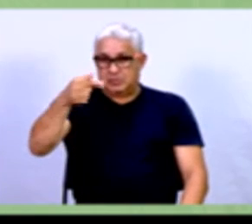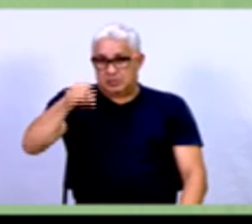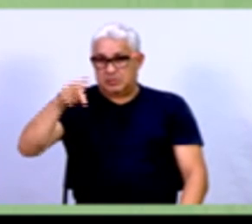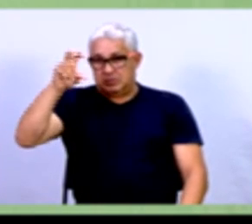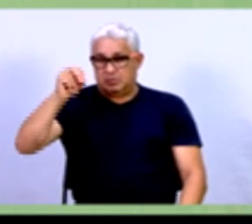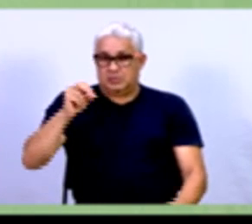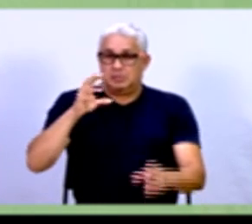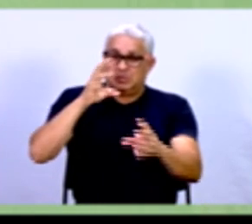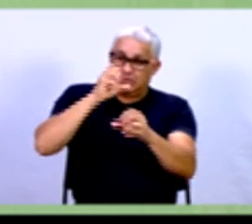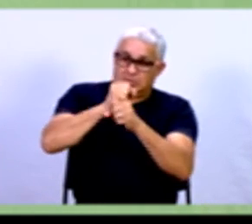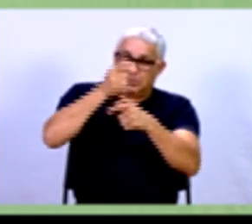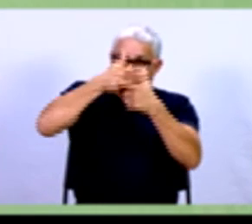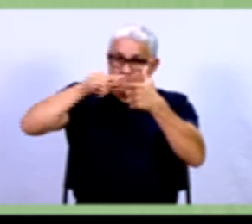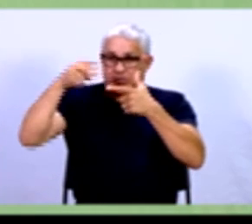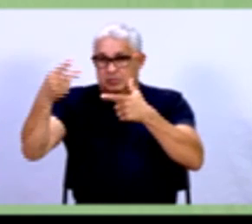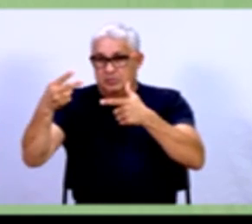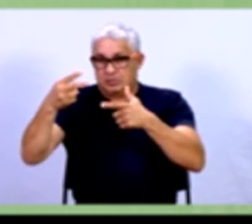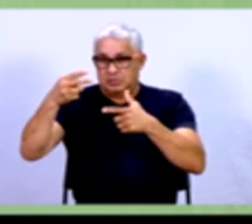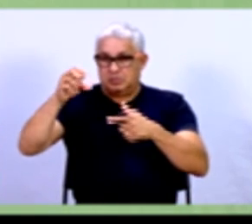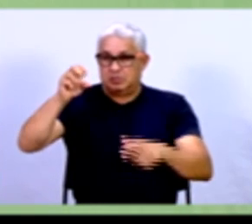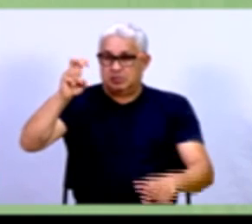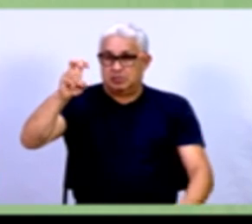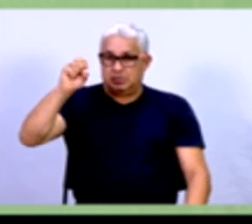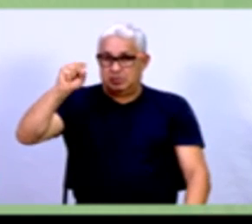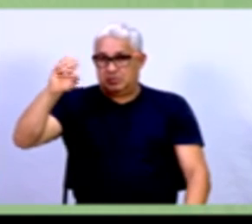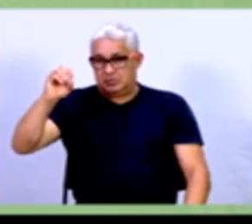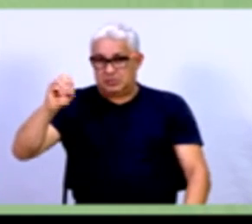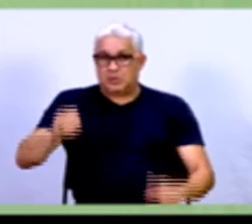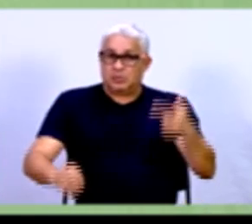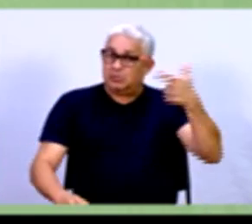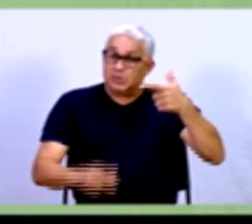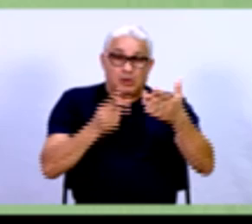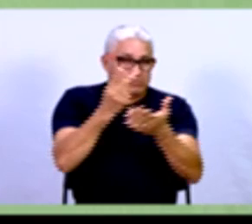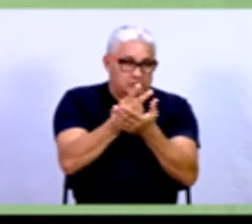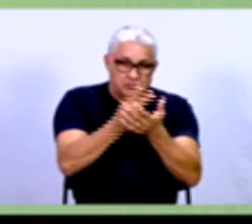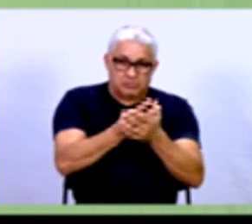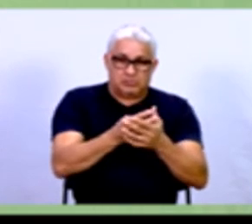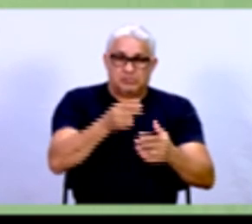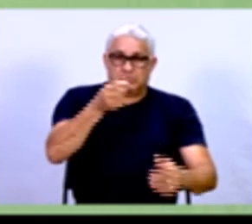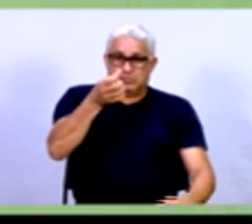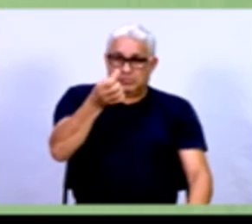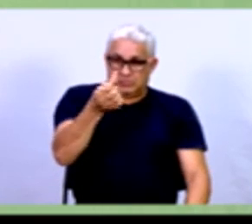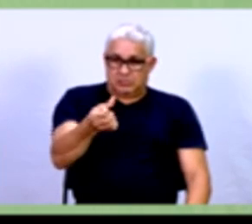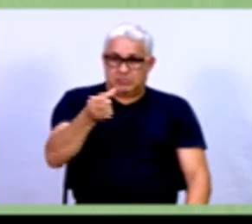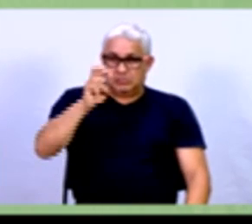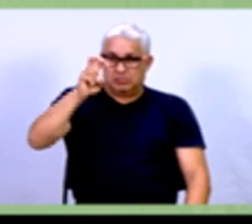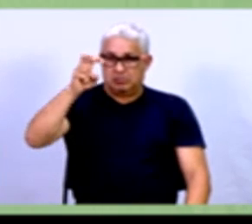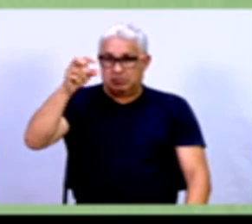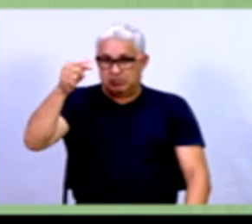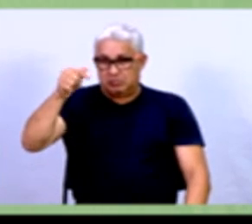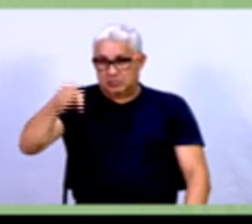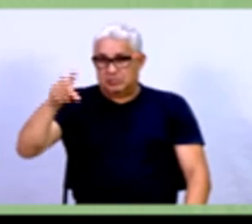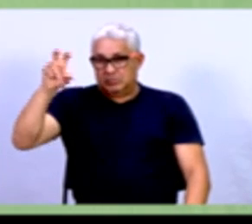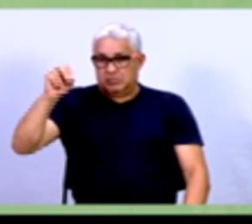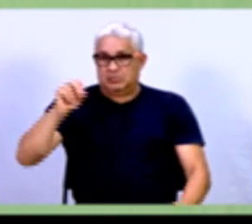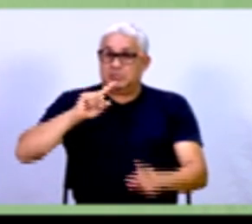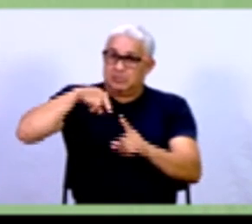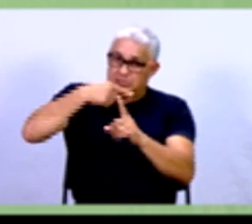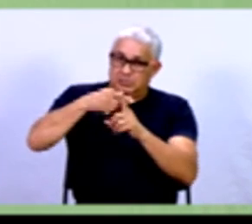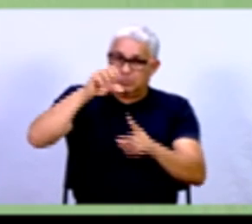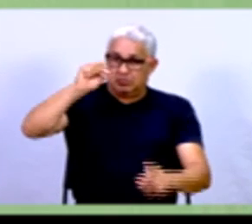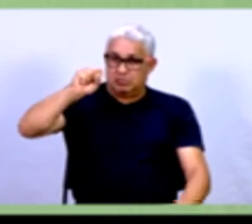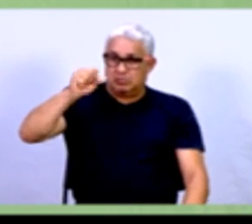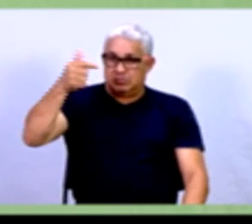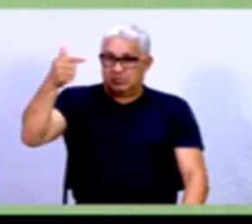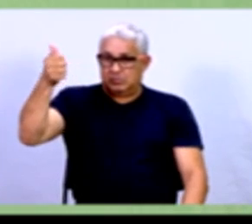dar 580. No segundo aqui, a mesma coisa, 657,50 mais